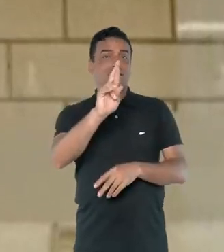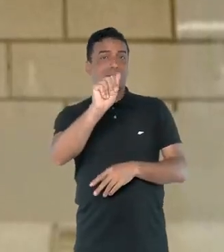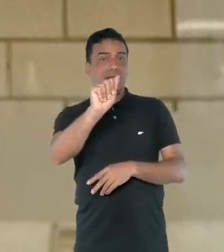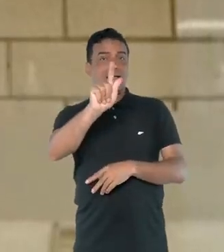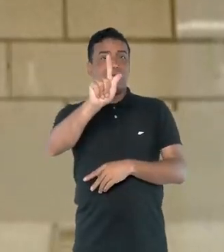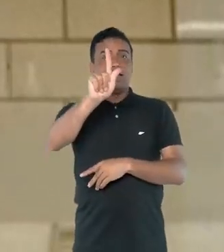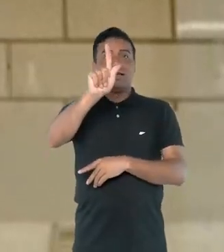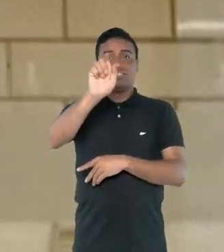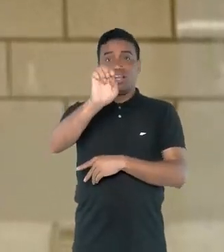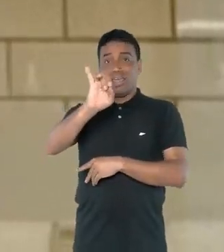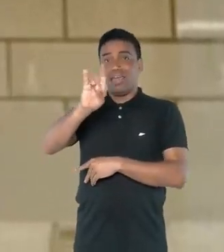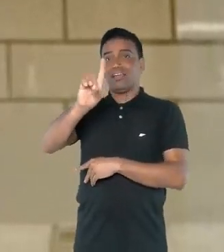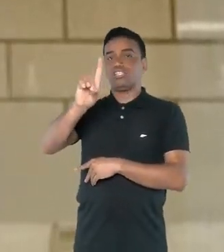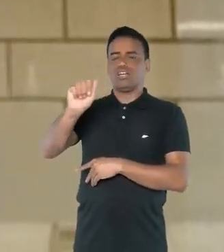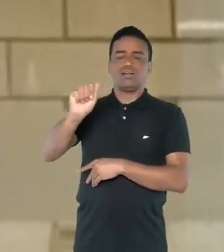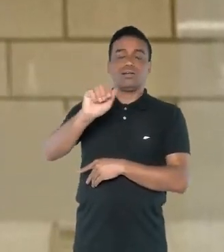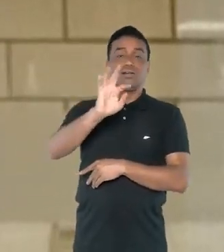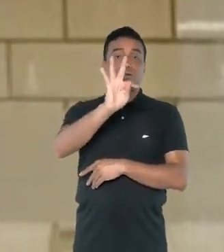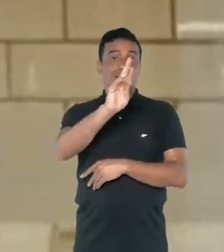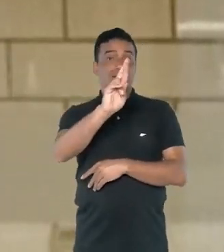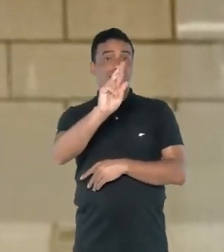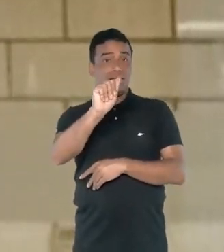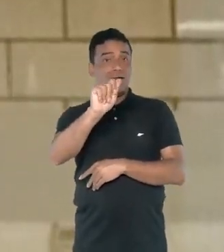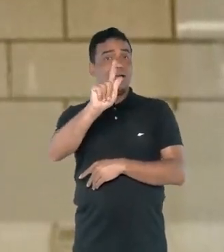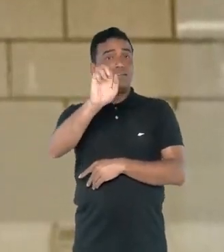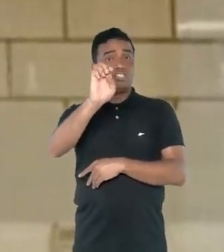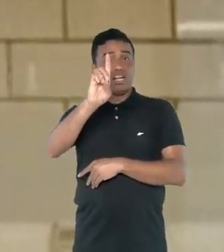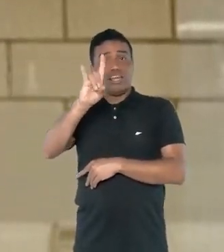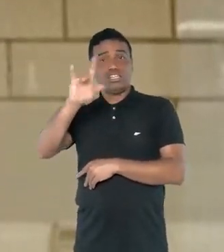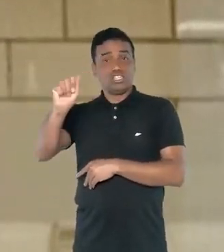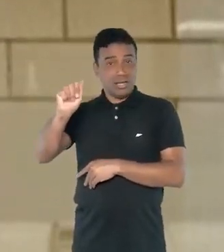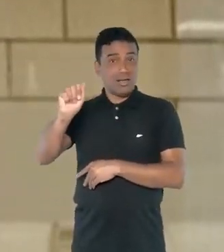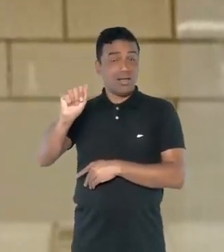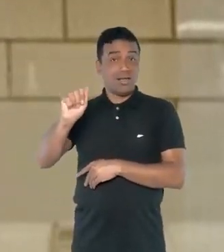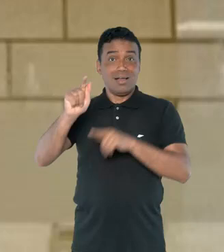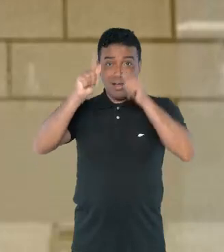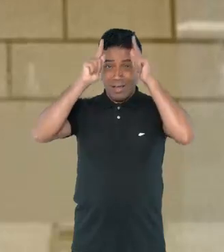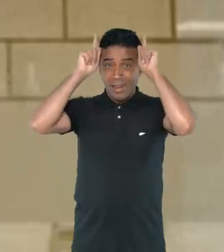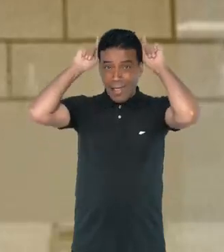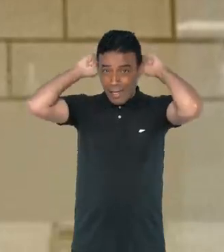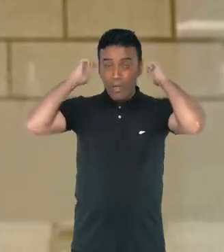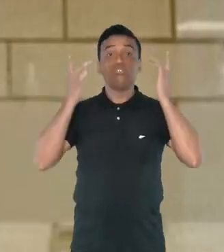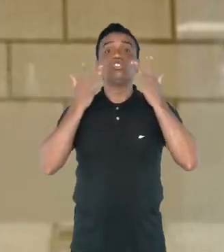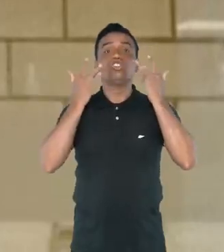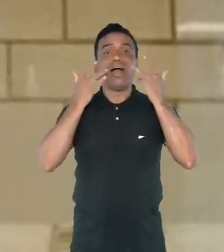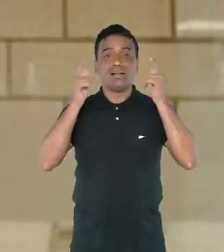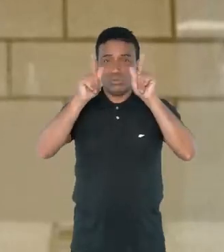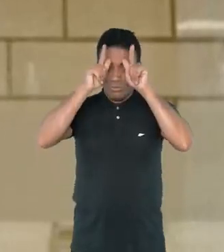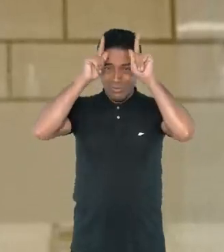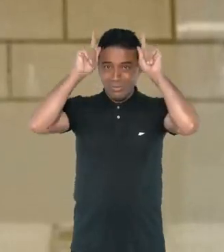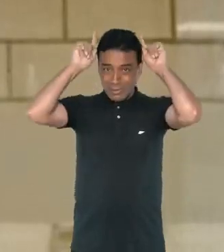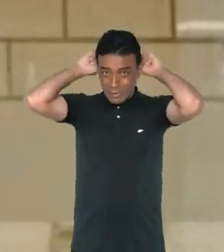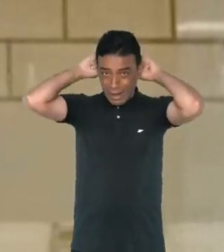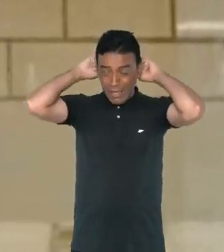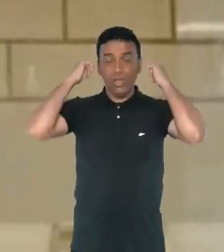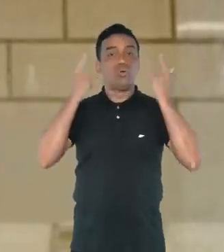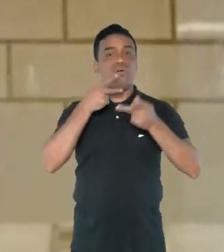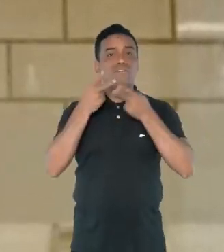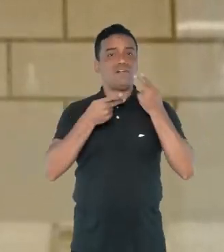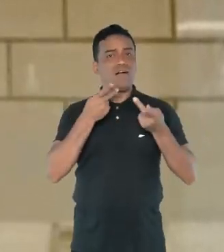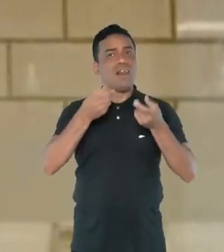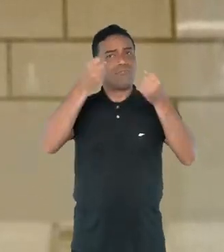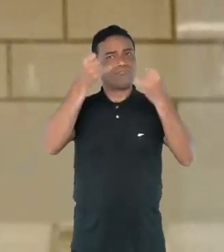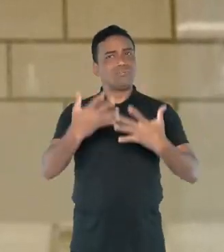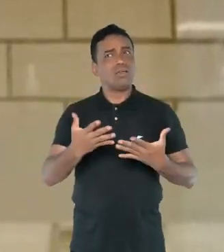tragédia grega, né, o teatro, né, o teatro grego, ele vai falar um pouquinho dessas oposições, assim, como